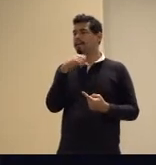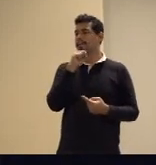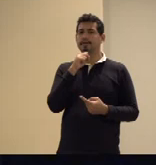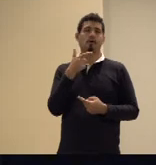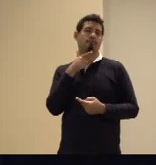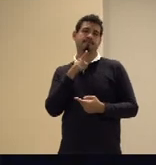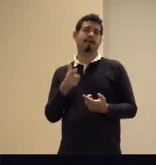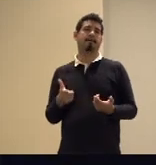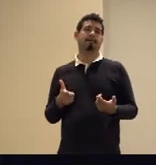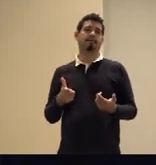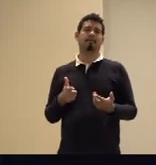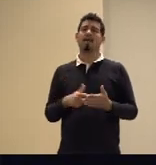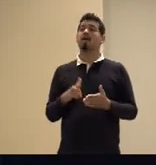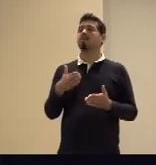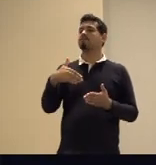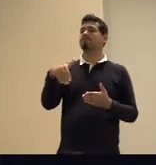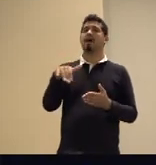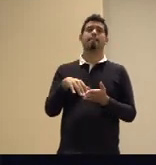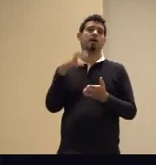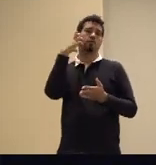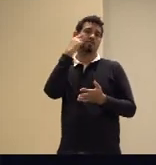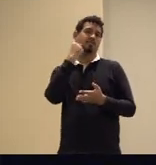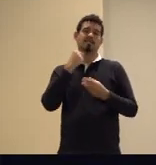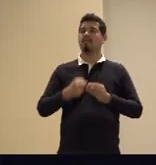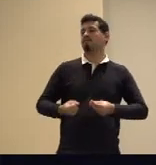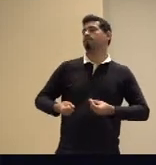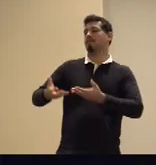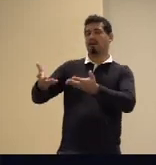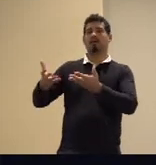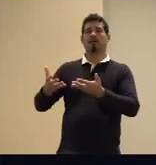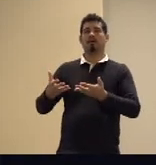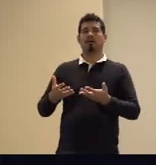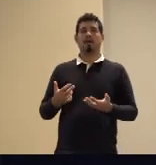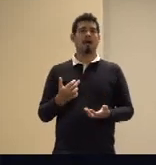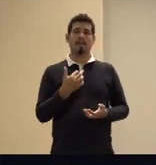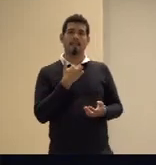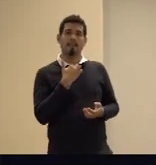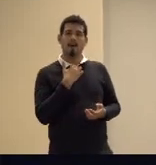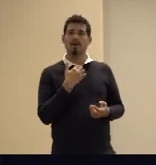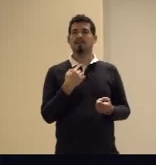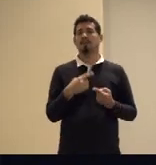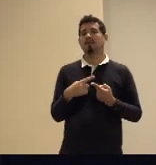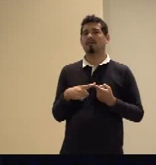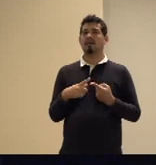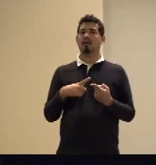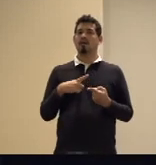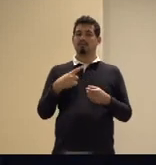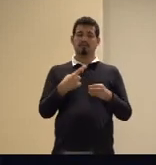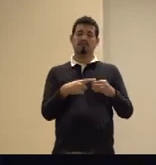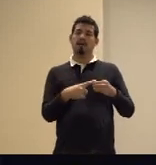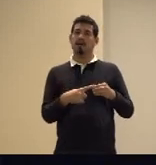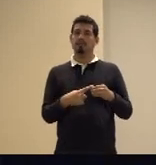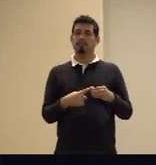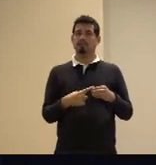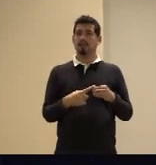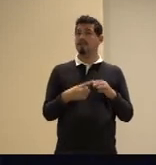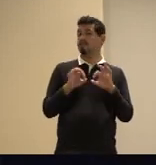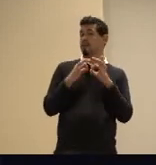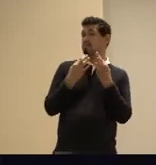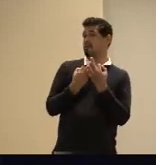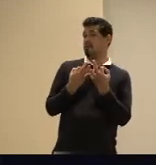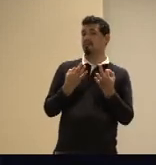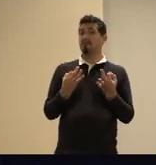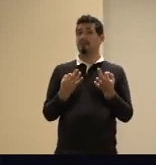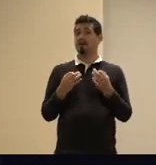condições, então que ele vá para a adoção. Não é possível, então, que o município, a família,